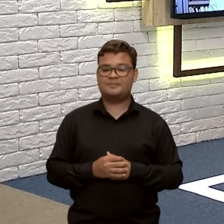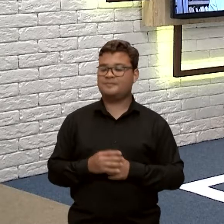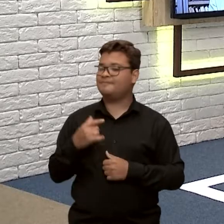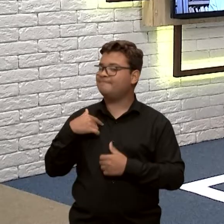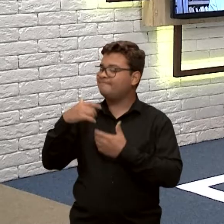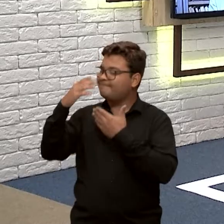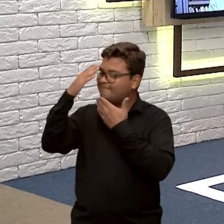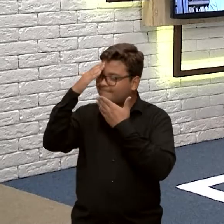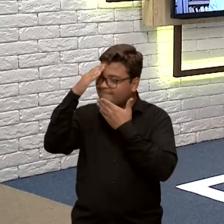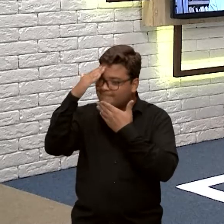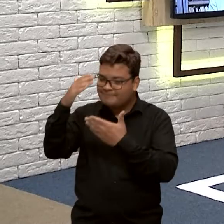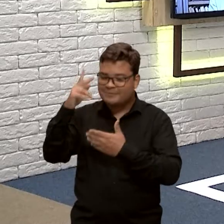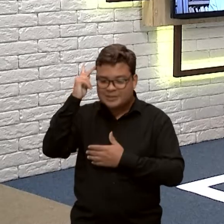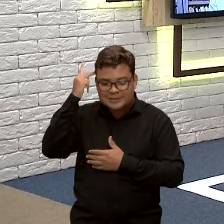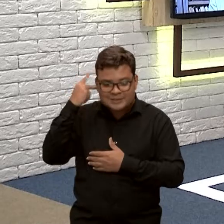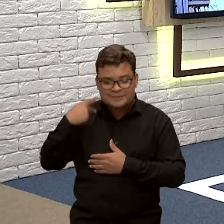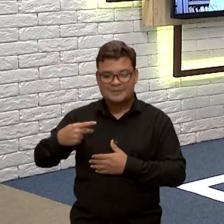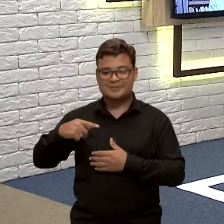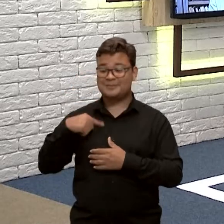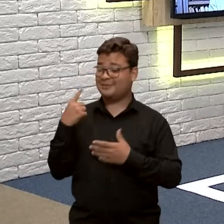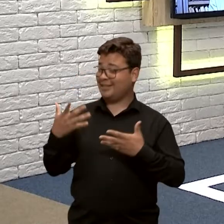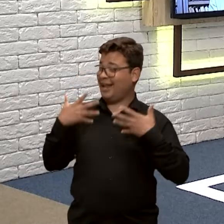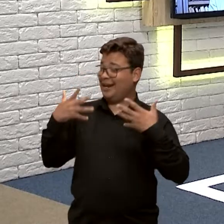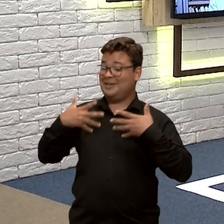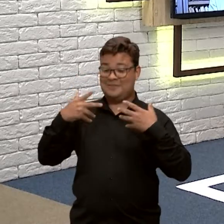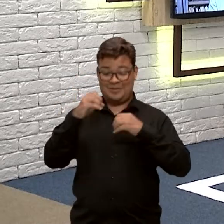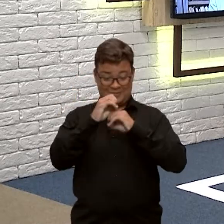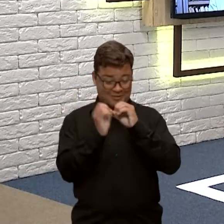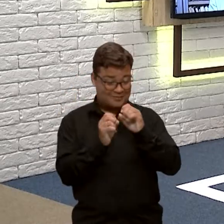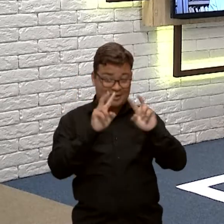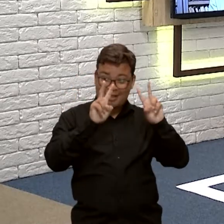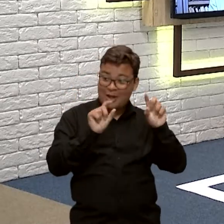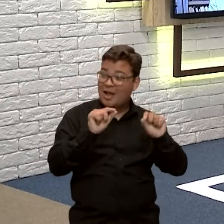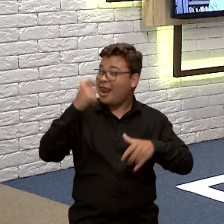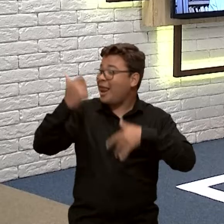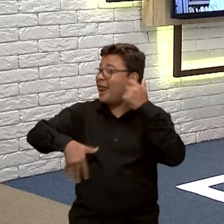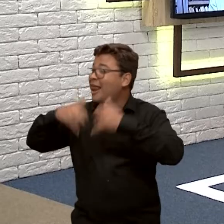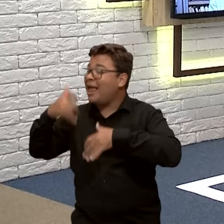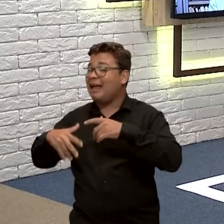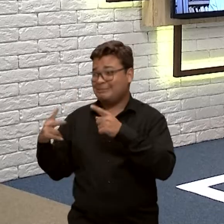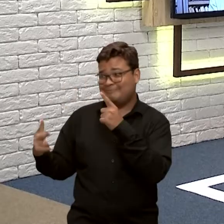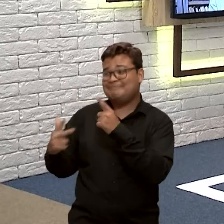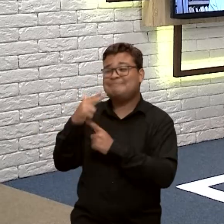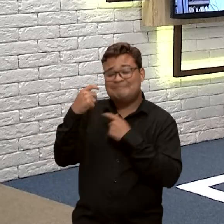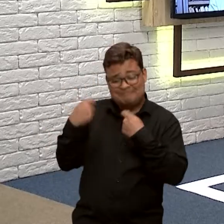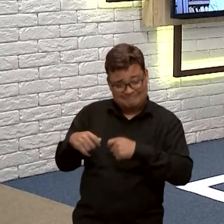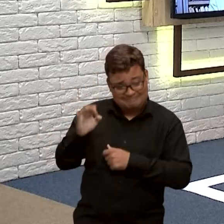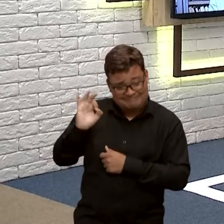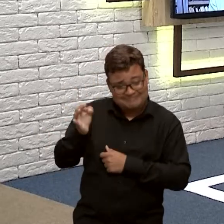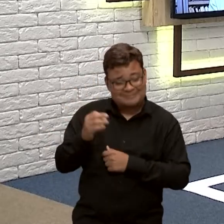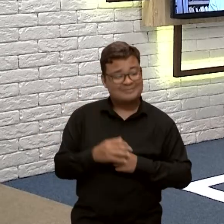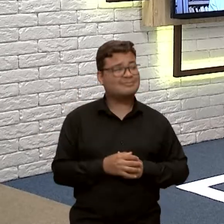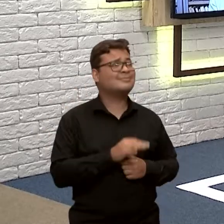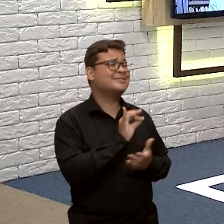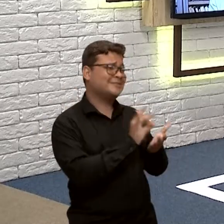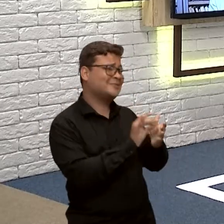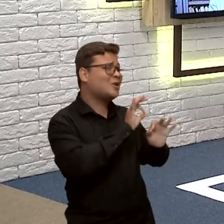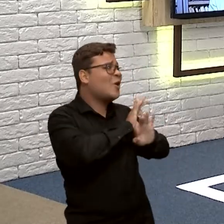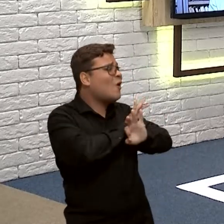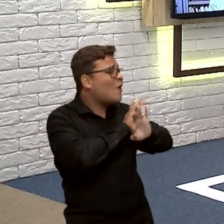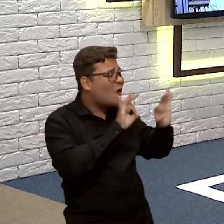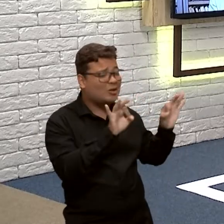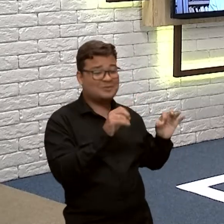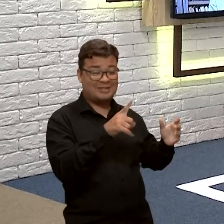Eu que agradeço, Camila, a gente se entusiasma ao falar de universidade e aí precisa cortar mesmo. Mas é ótimo, professor, a gente gosta